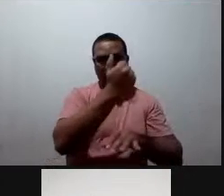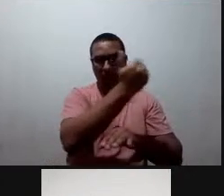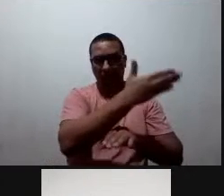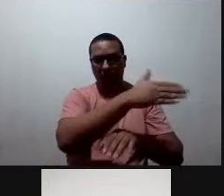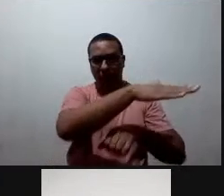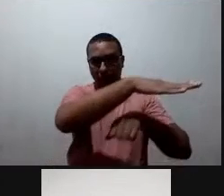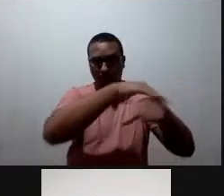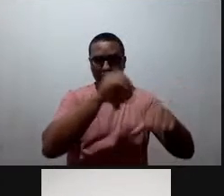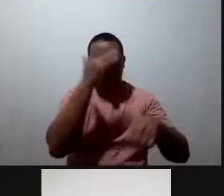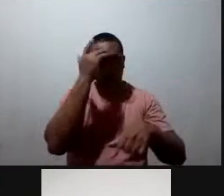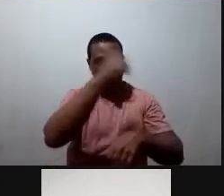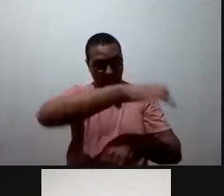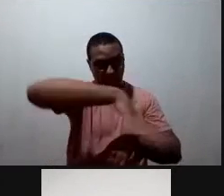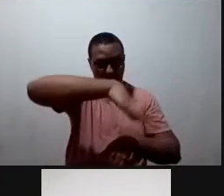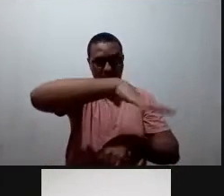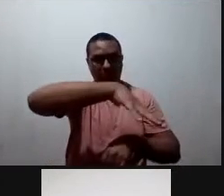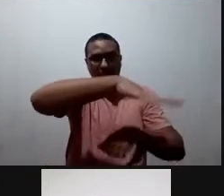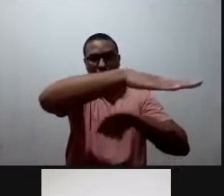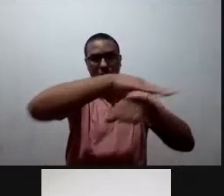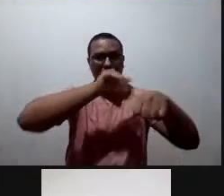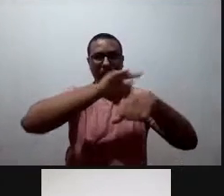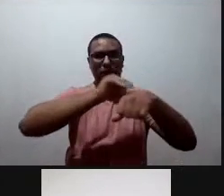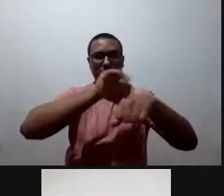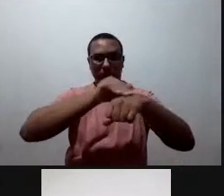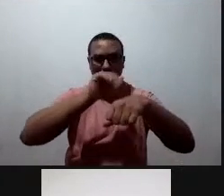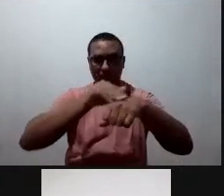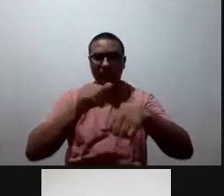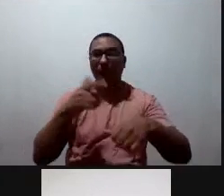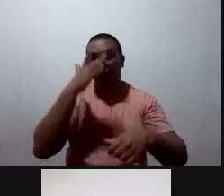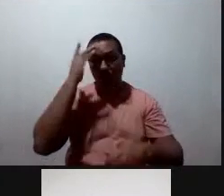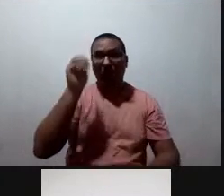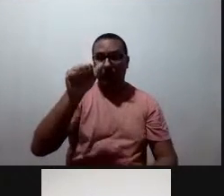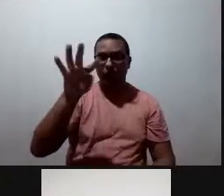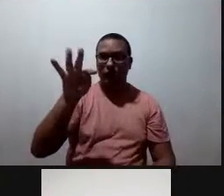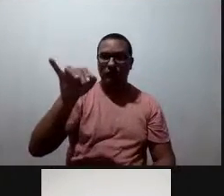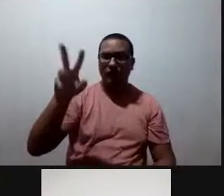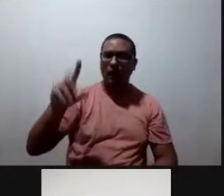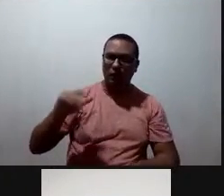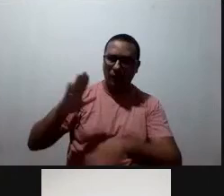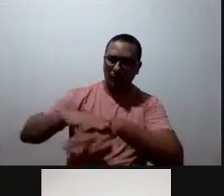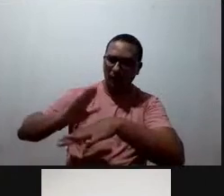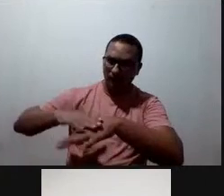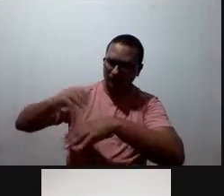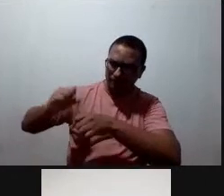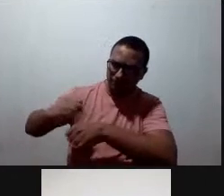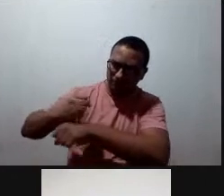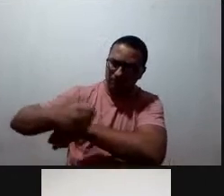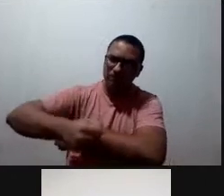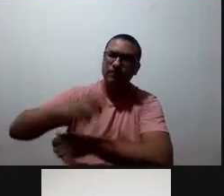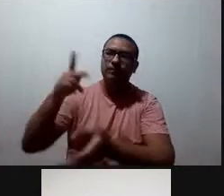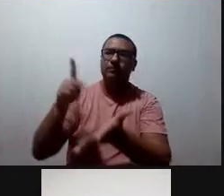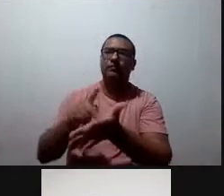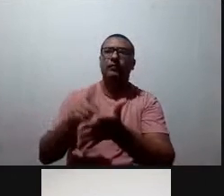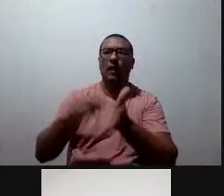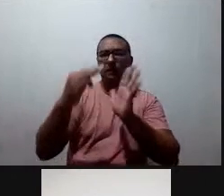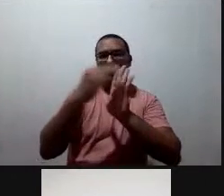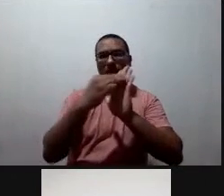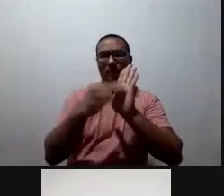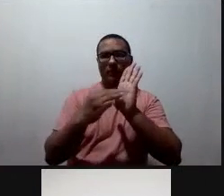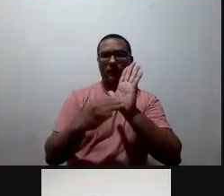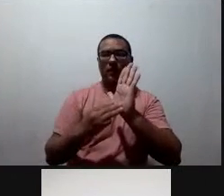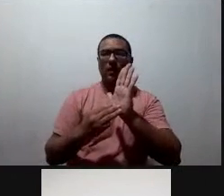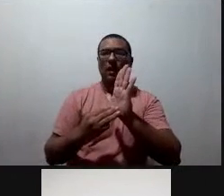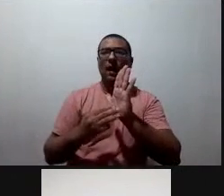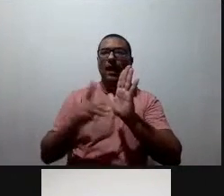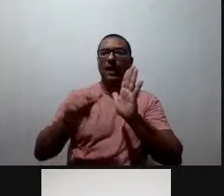bairro, daquela região, e que participam ativamente dessa metodologia do duplo diamante, né?